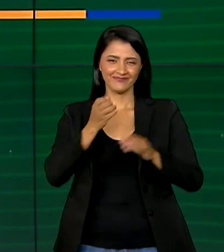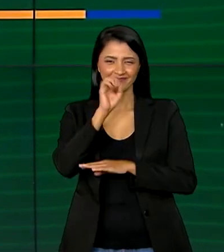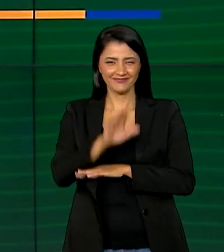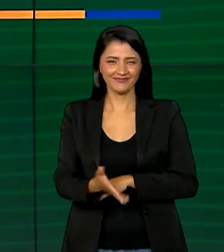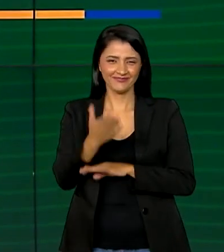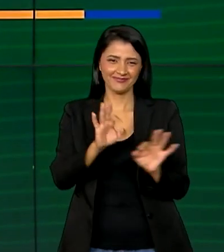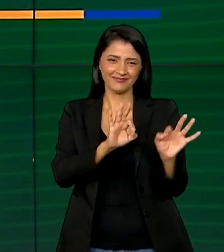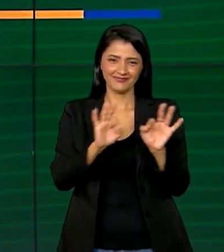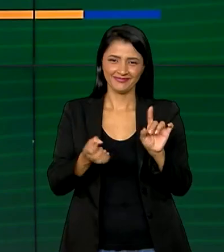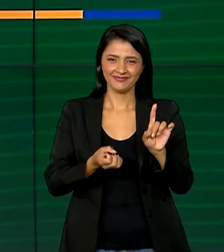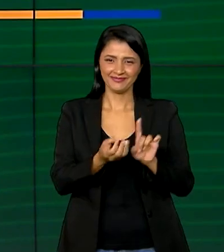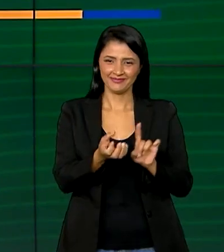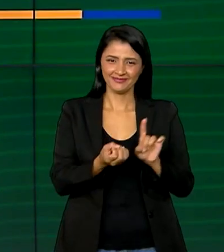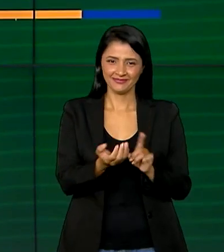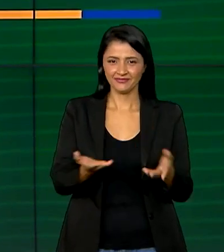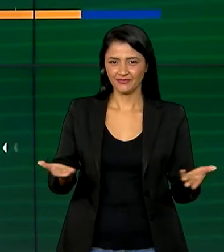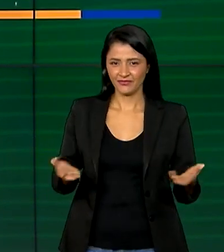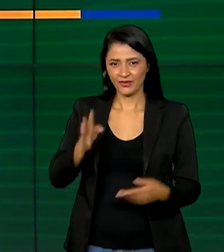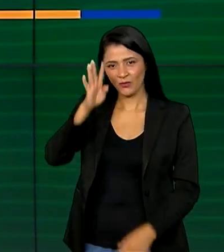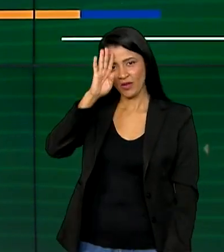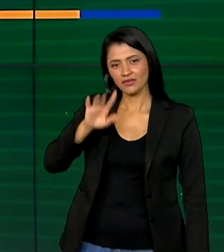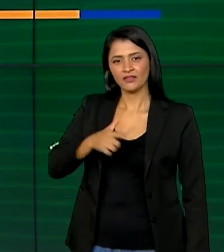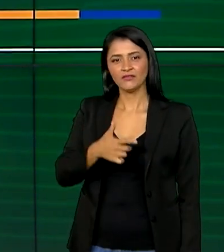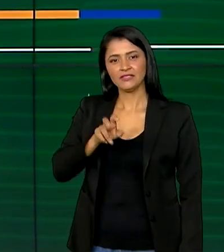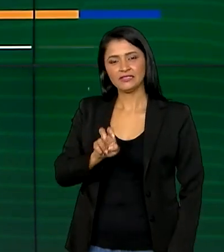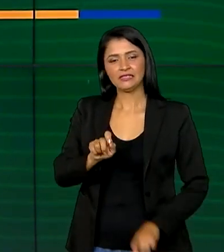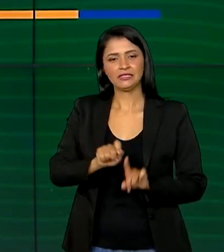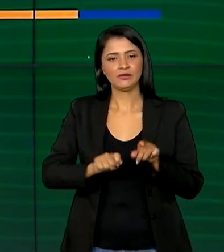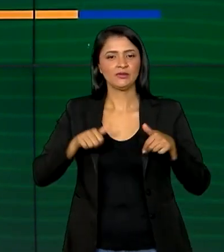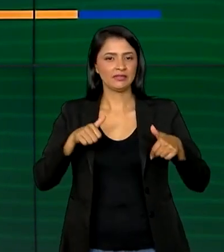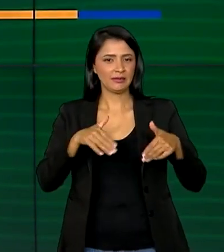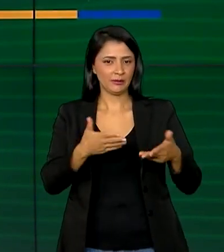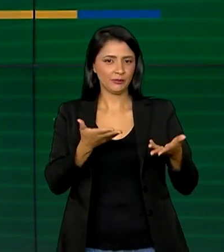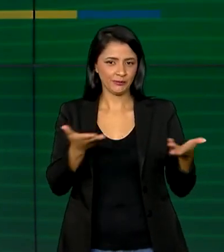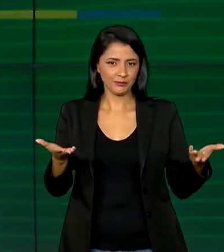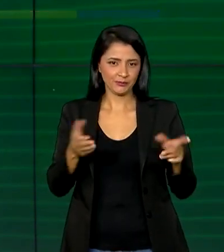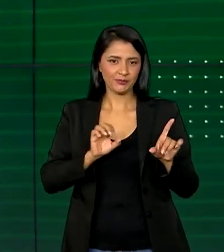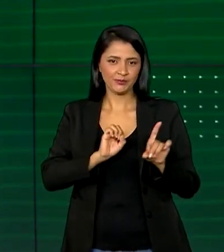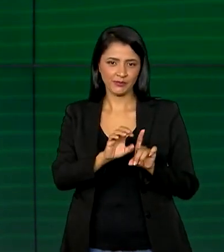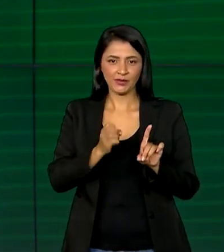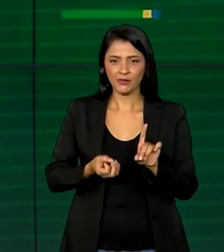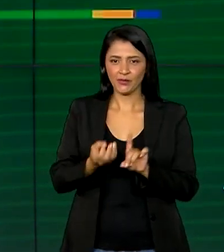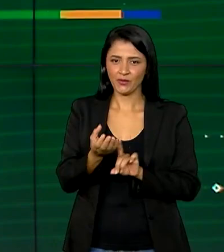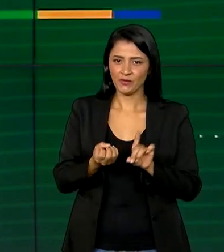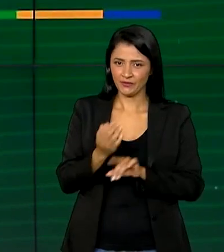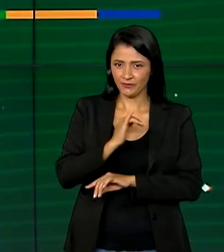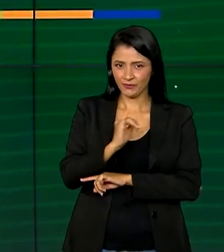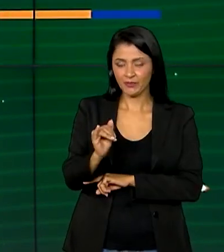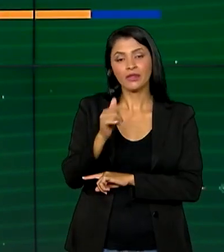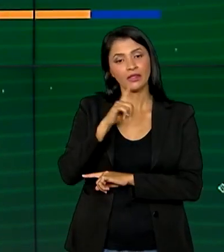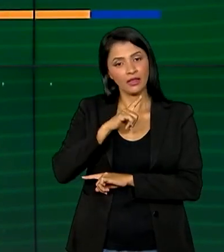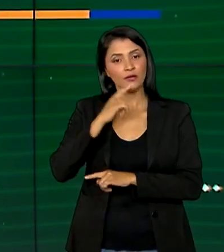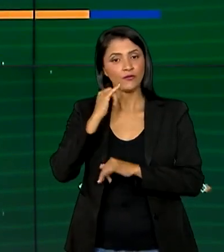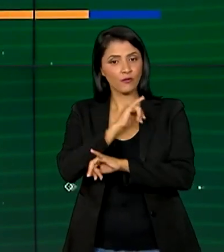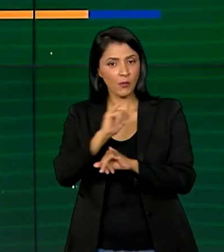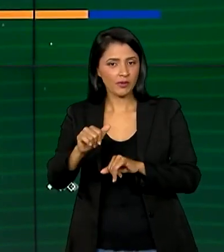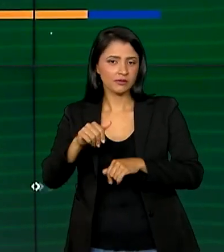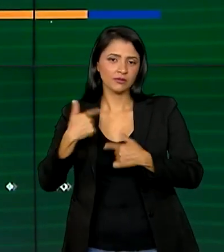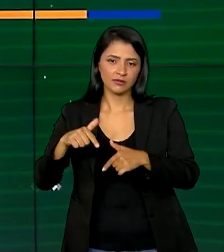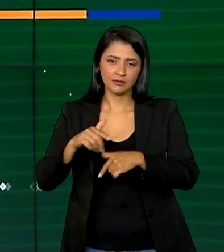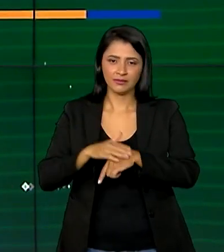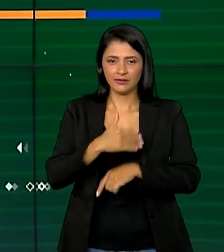boa tarde para você que acompanha o canal Gov. Hoje é quarta-feira, 25 de setembro. Estamos no ar com o Gov Informa, trazendo as